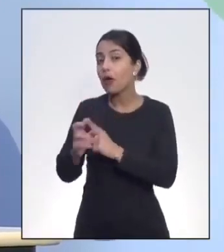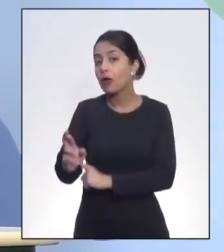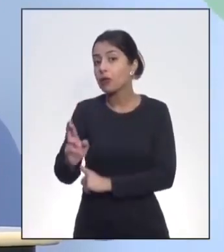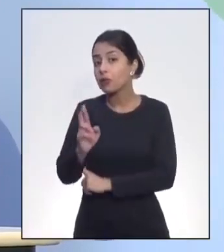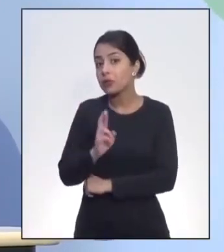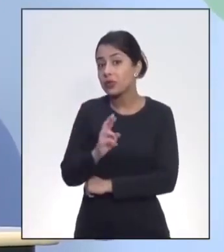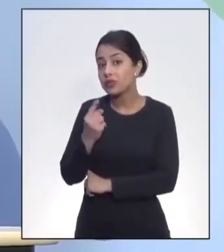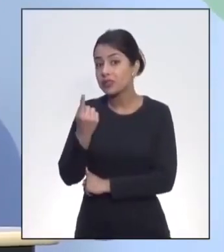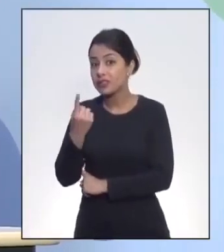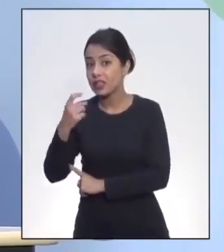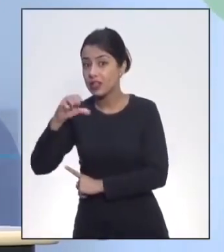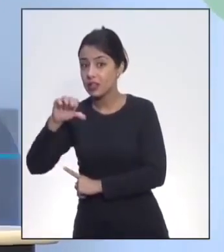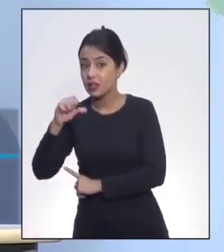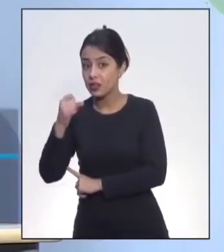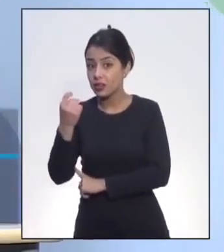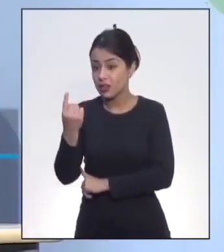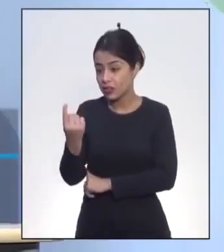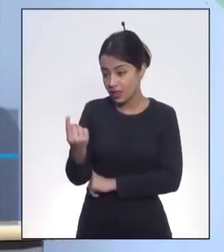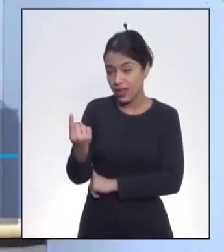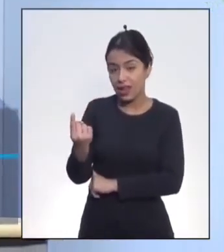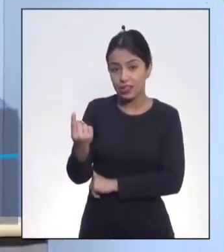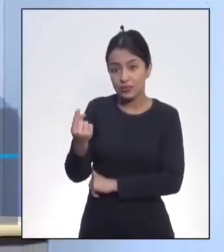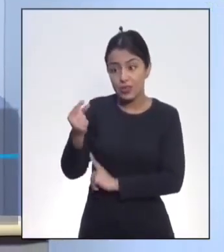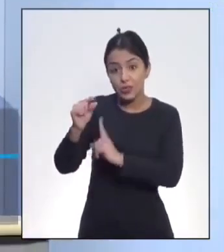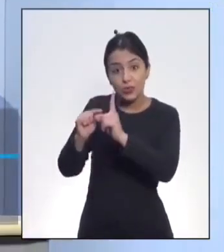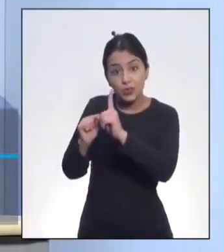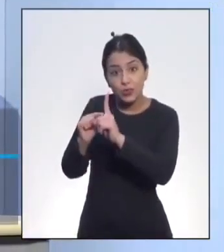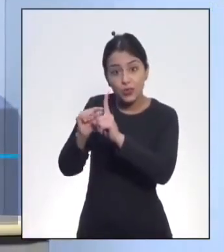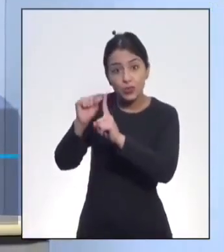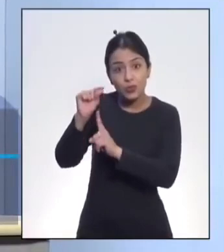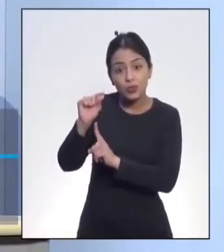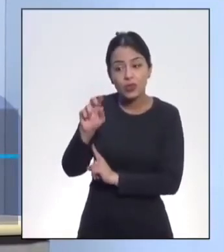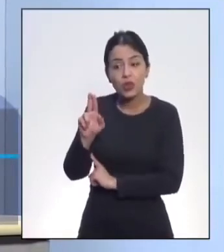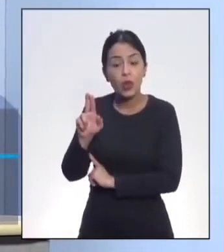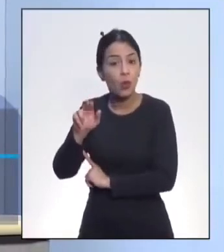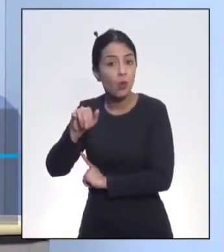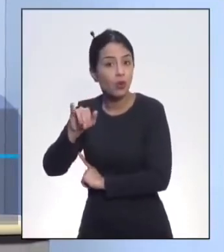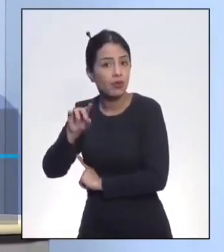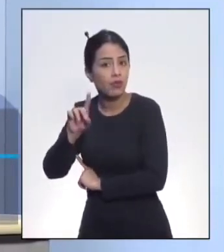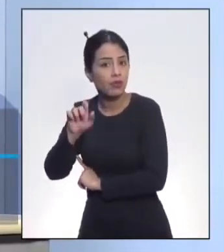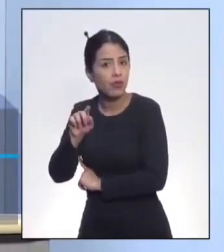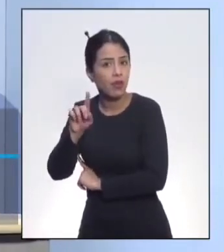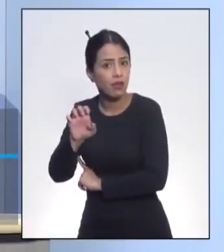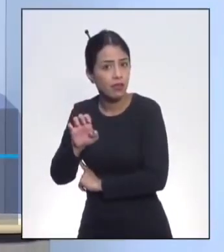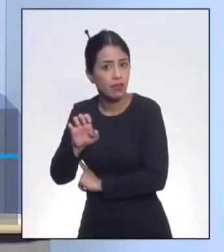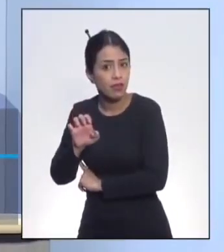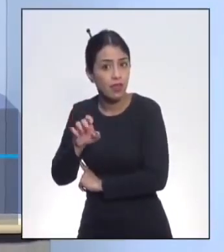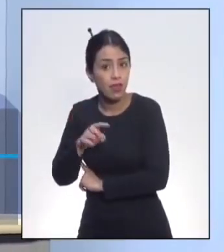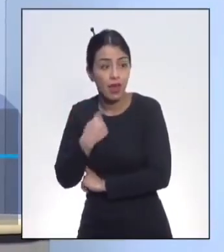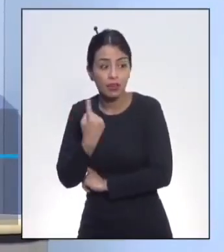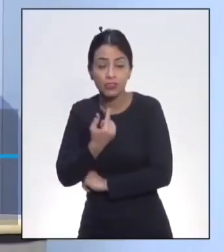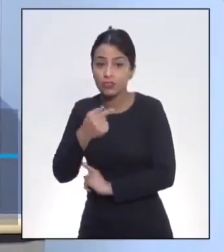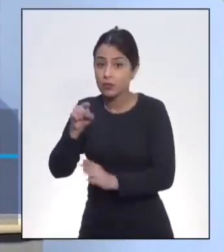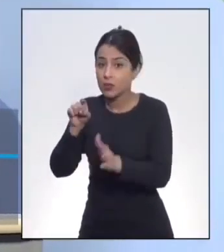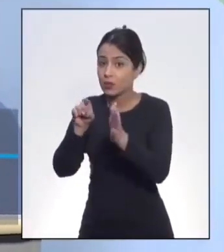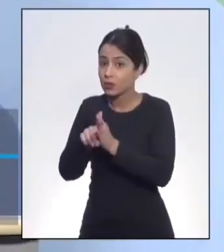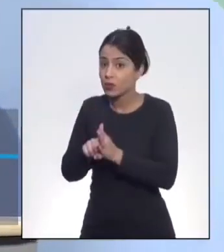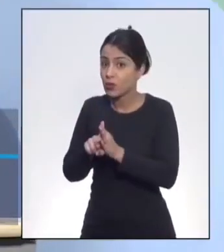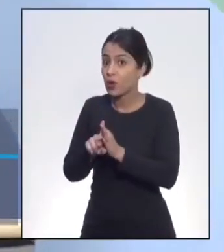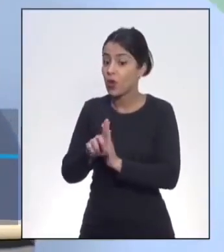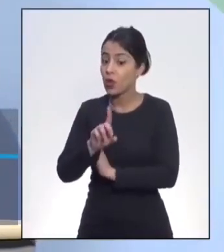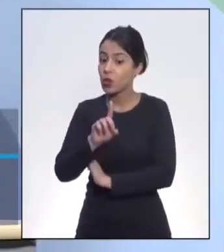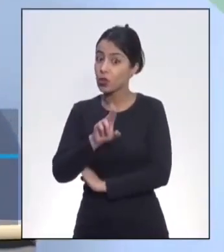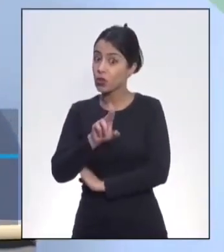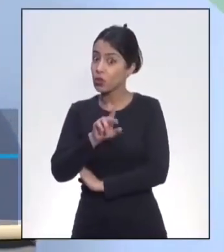são 191 unidades. A pergunta era em dúzias, Verdade, gente. Alessandra.